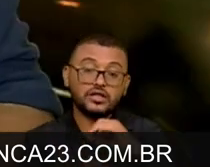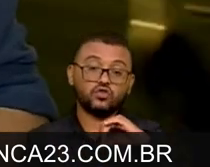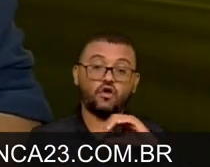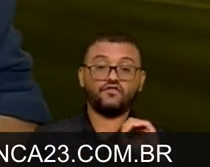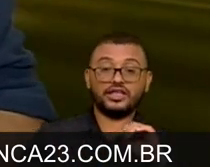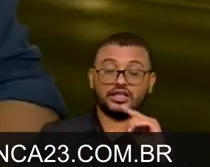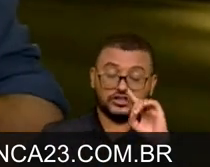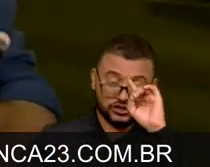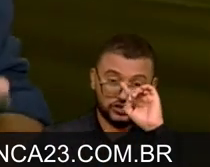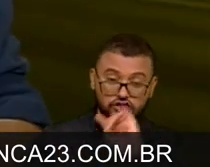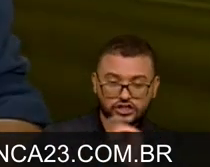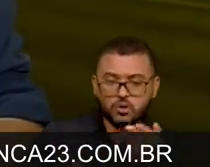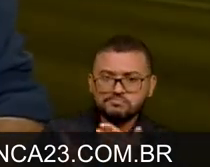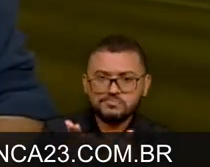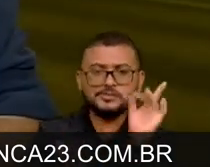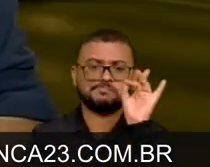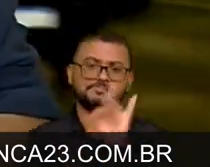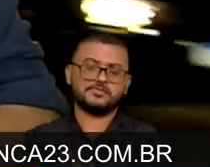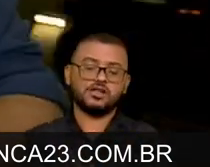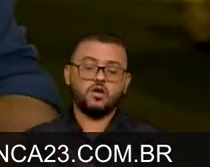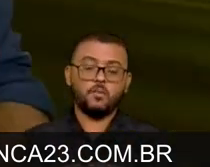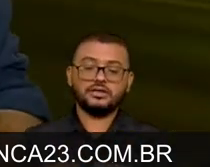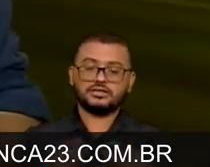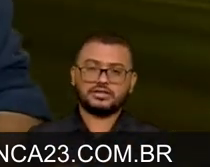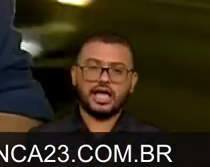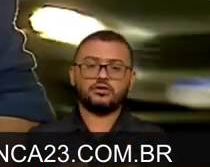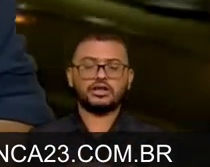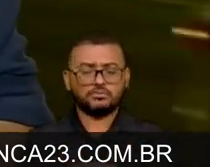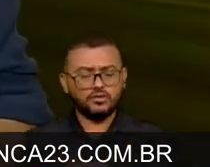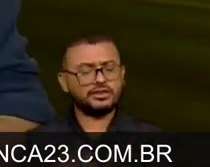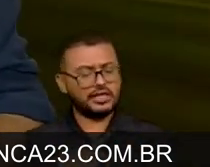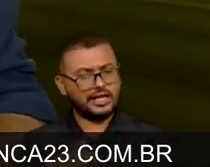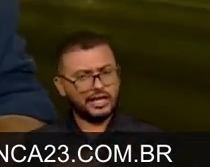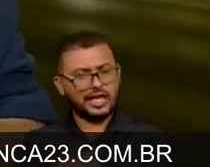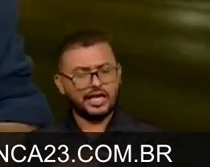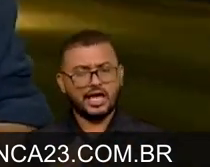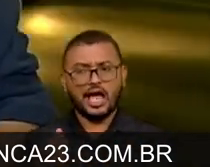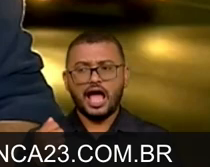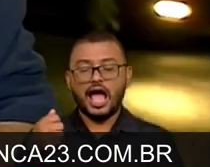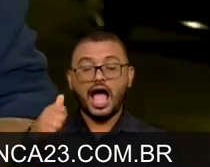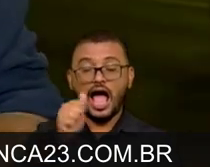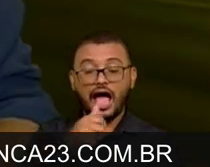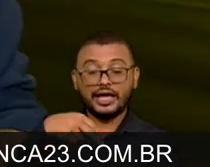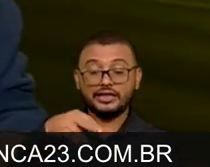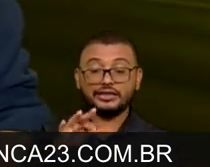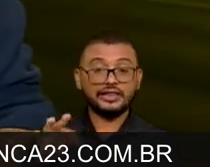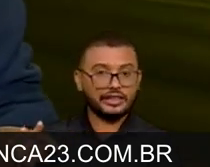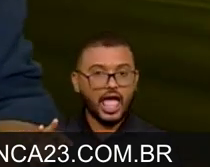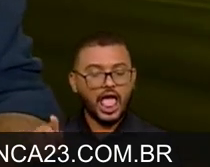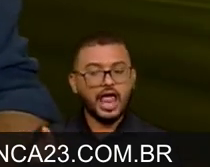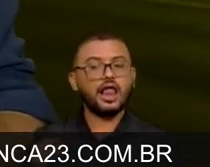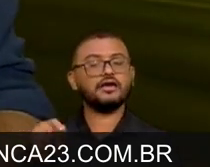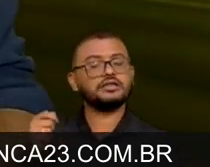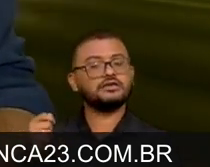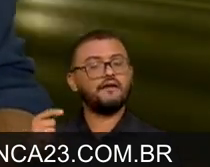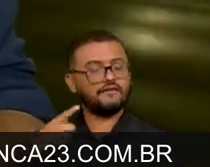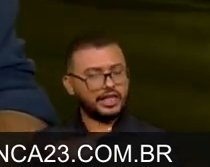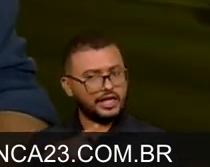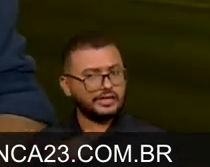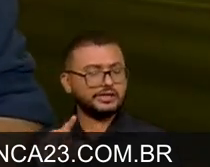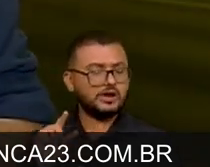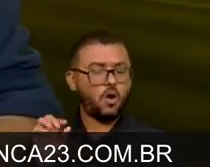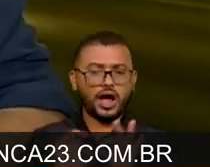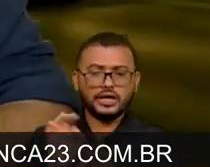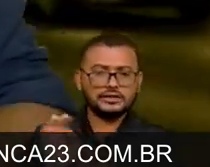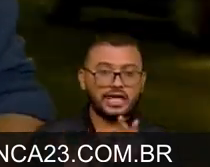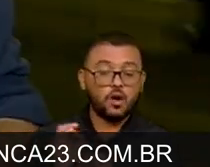dias. Segundo o Ministério dos Transportes, a Agência Nacional de Transportes Terrestres, a ANTT, vai definir